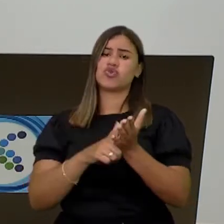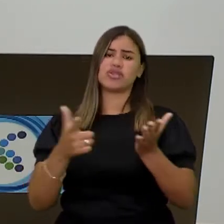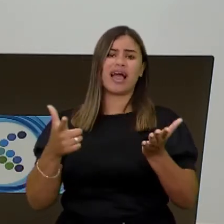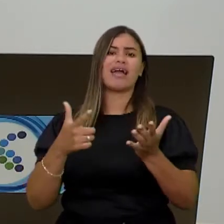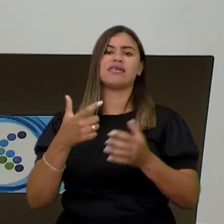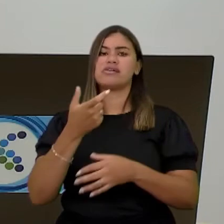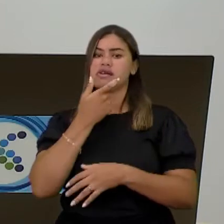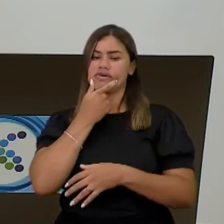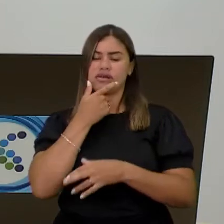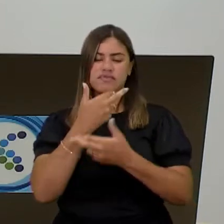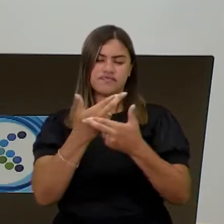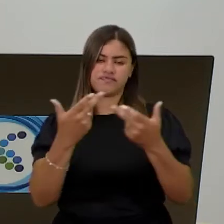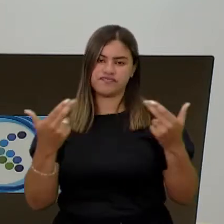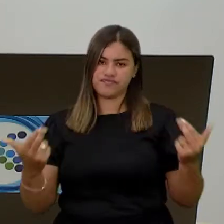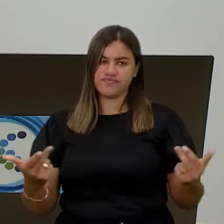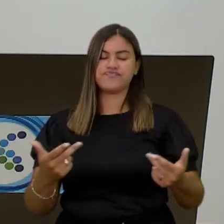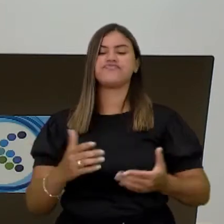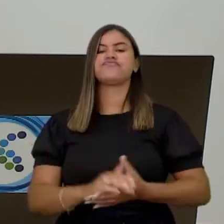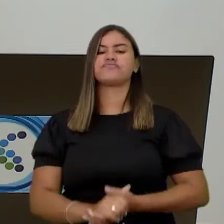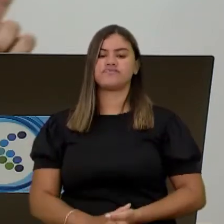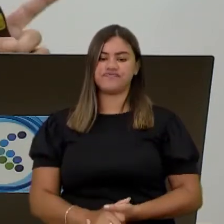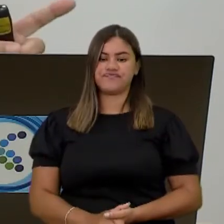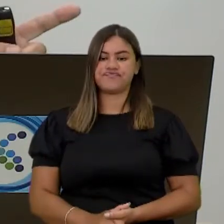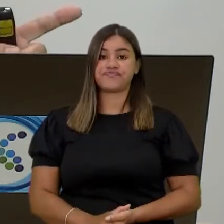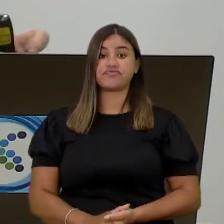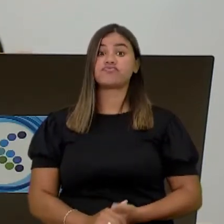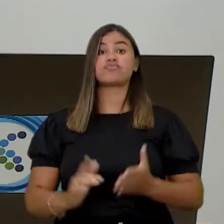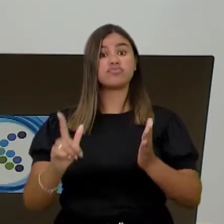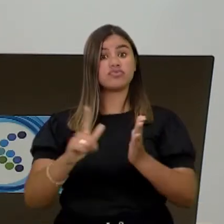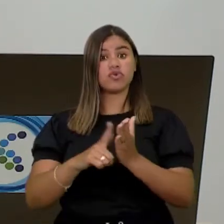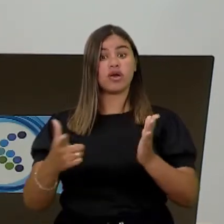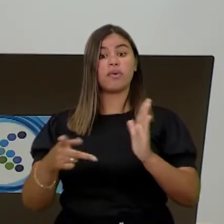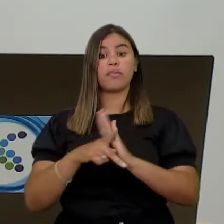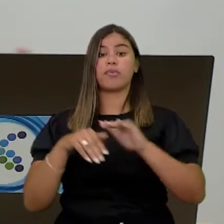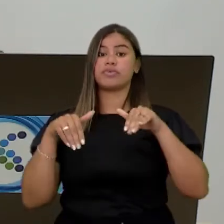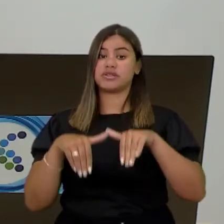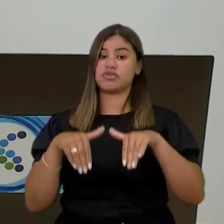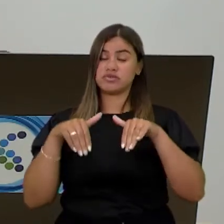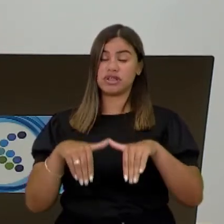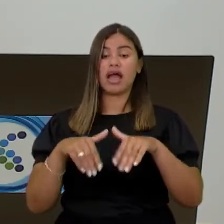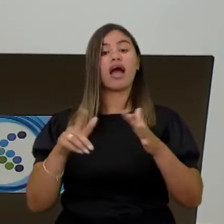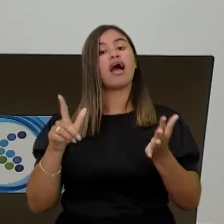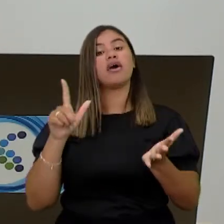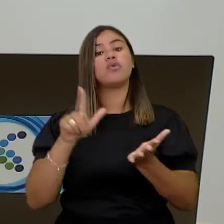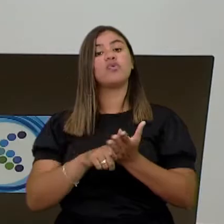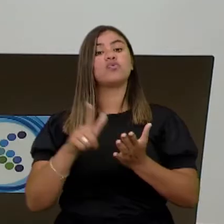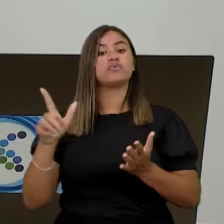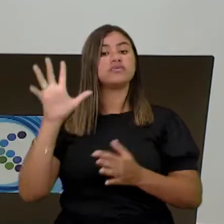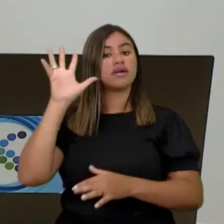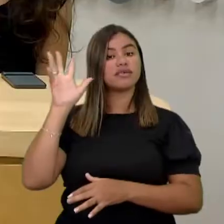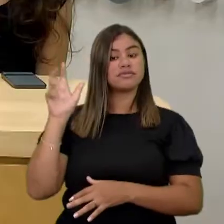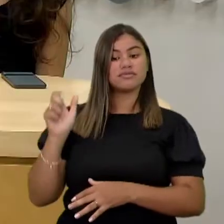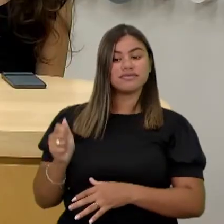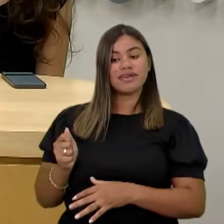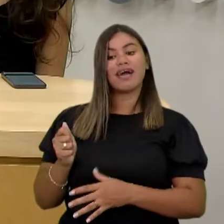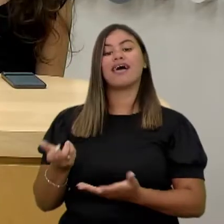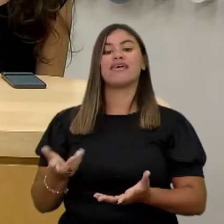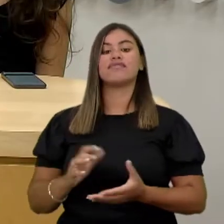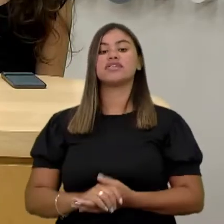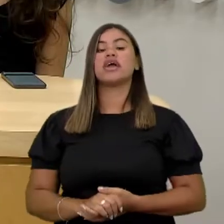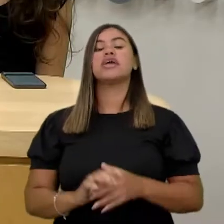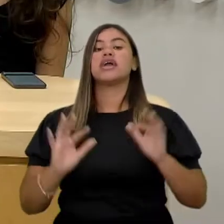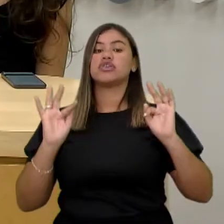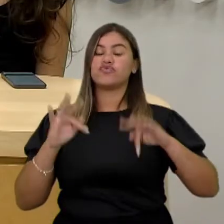jornais americanos, jornais australianos, sul-africanos, jornais sul-africanos, foi bem bacana. E ao final eu fiz assim,